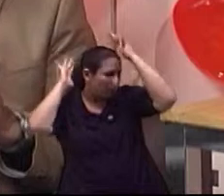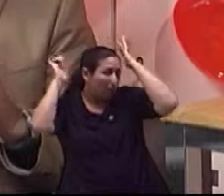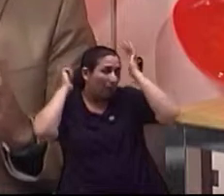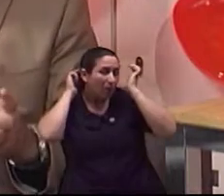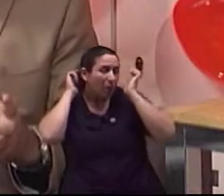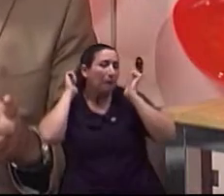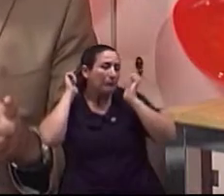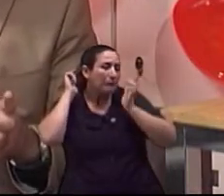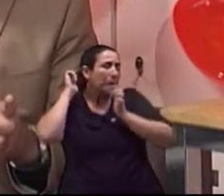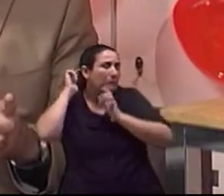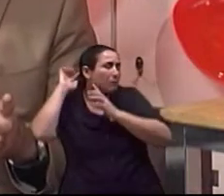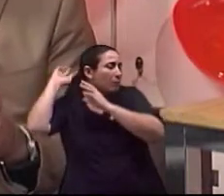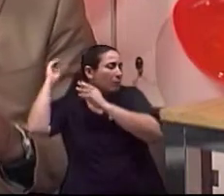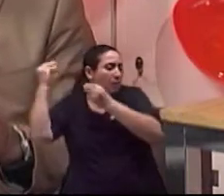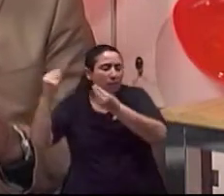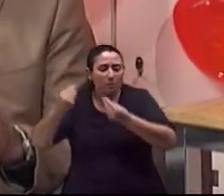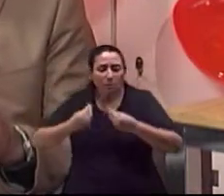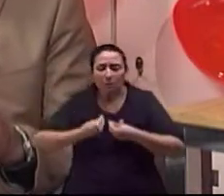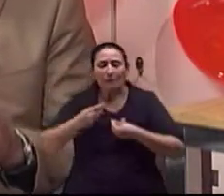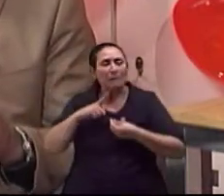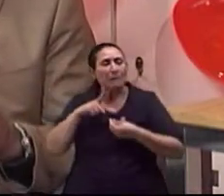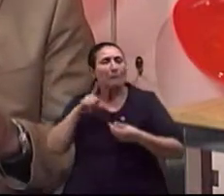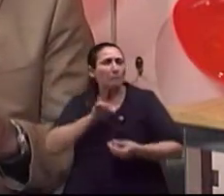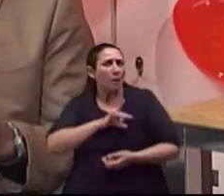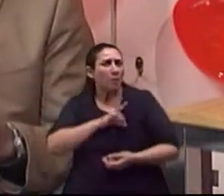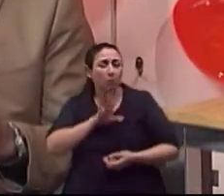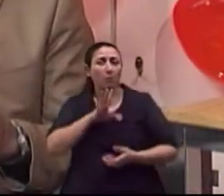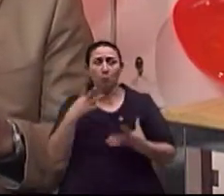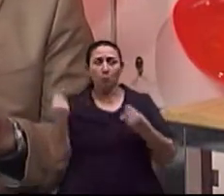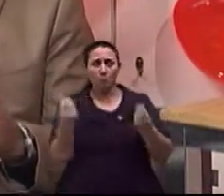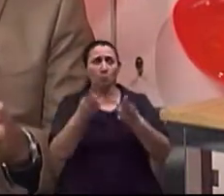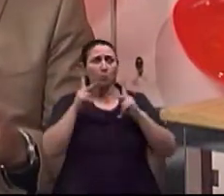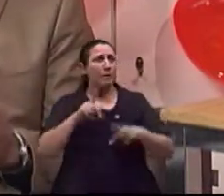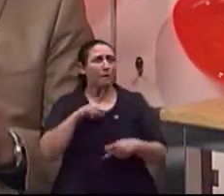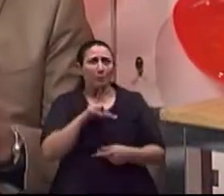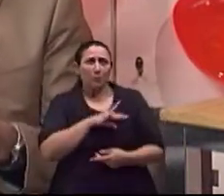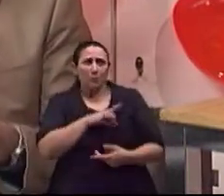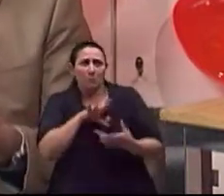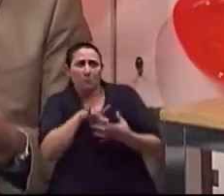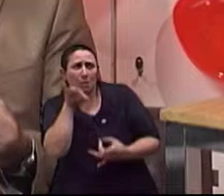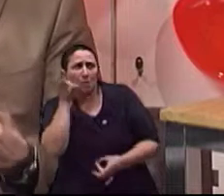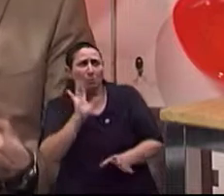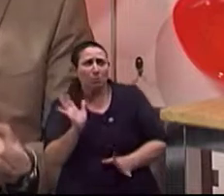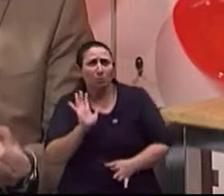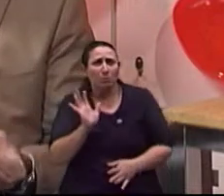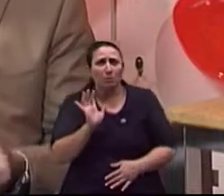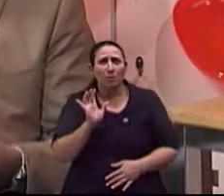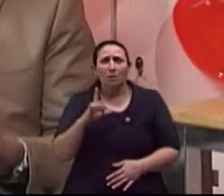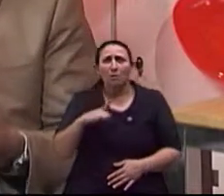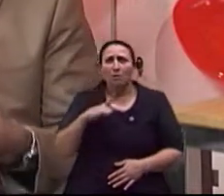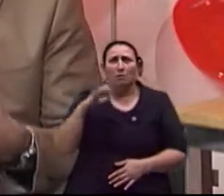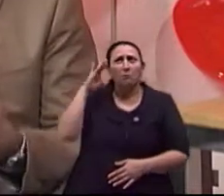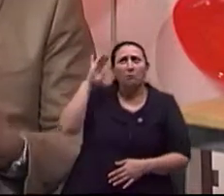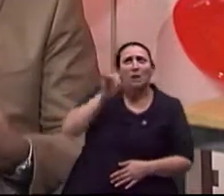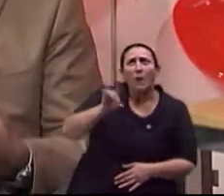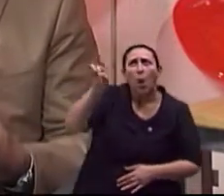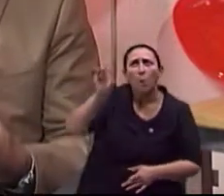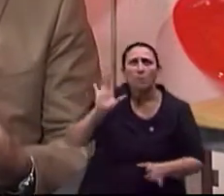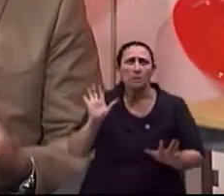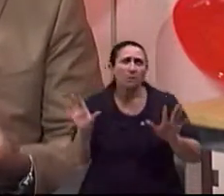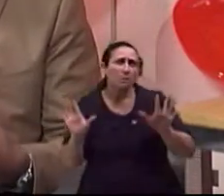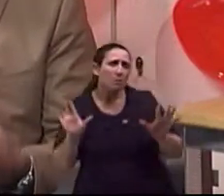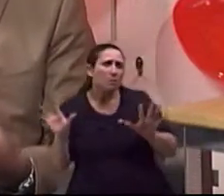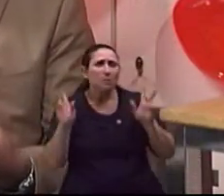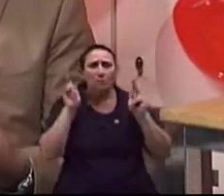temos medo de espíritos por exemplo Todos nós temos uma ideia de Deus quando nos assustamos quando isso sempre se